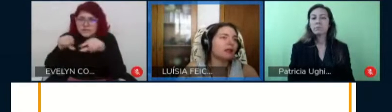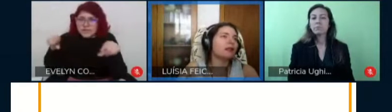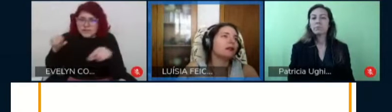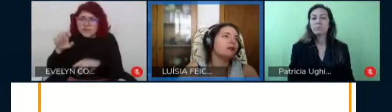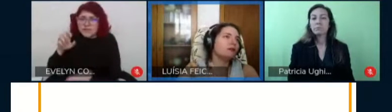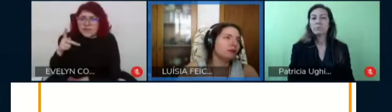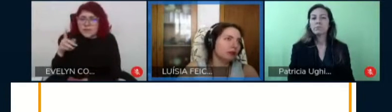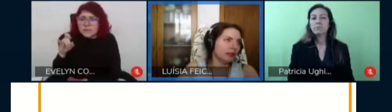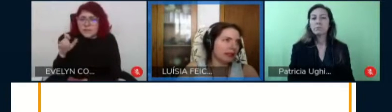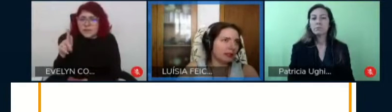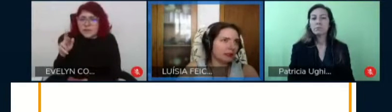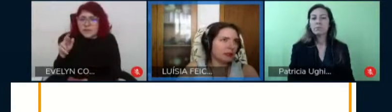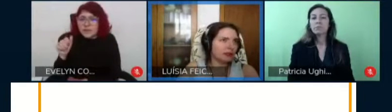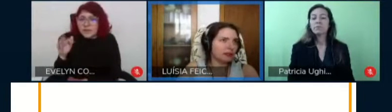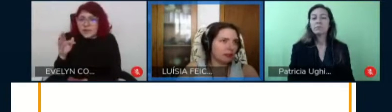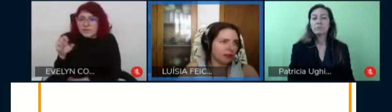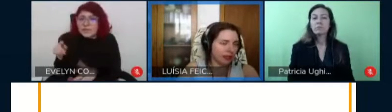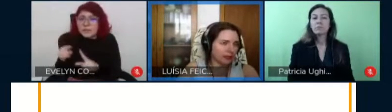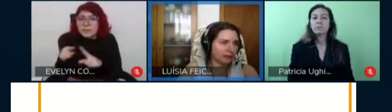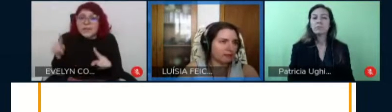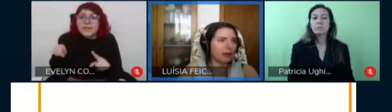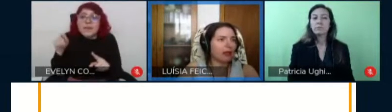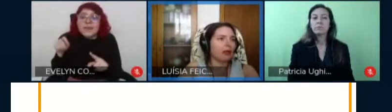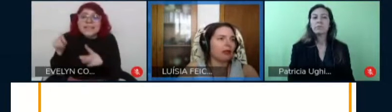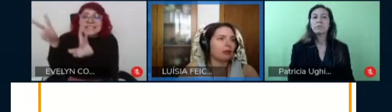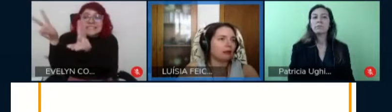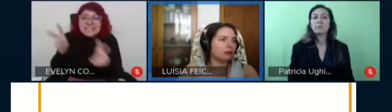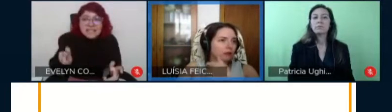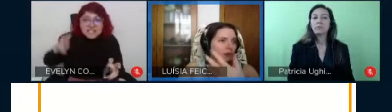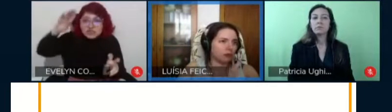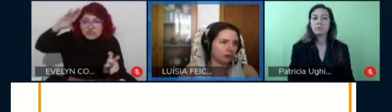aqui não estará na tua lista de referências.